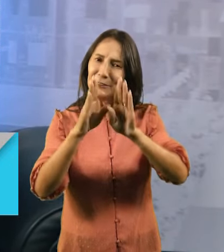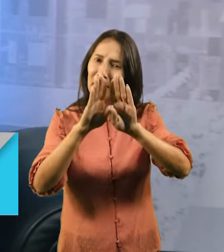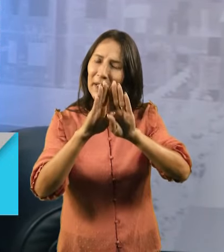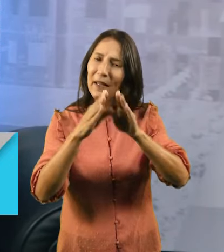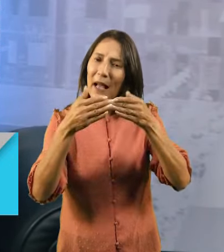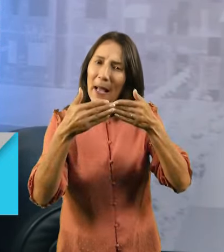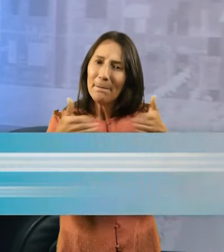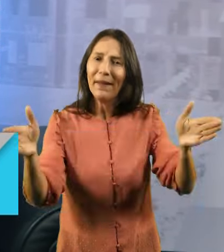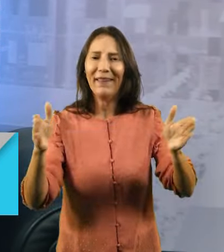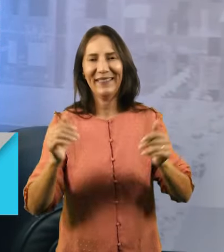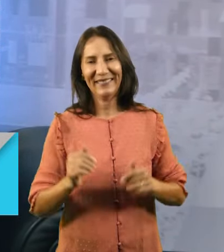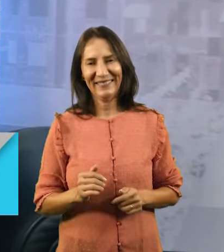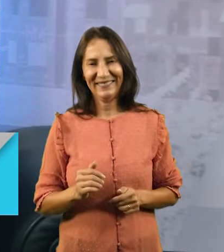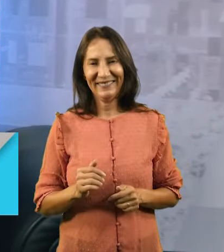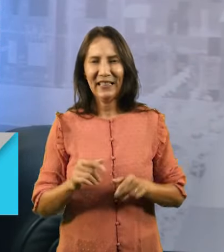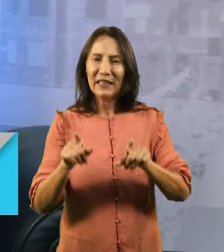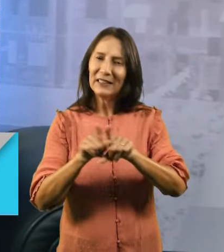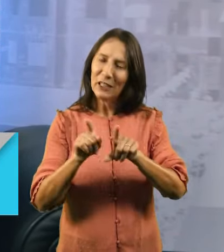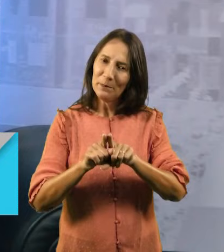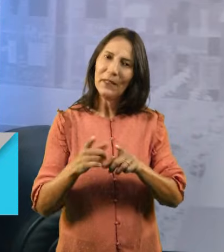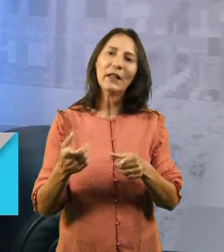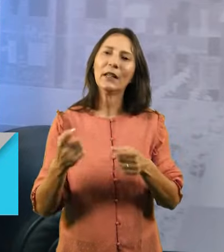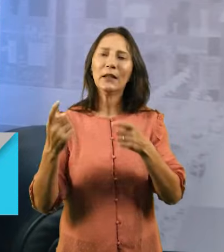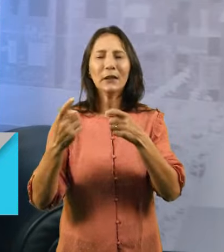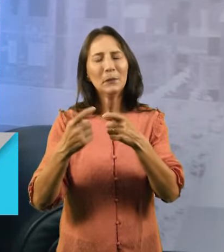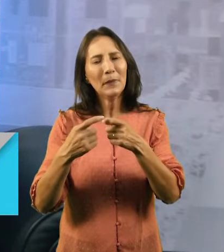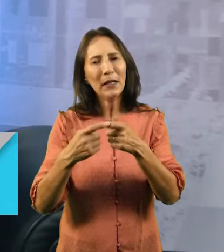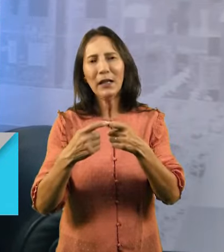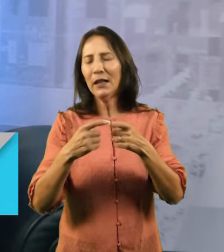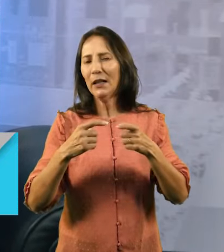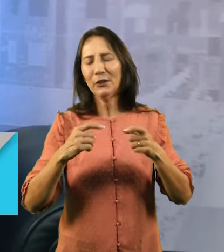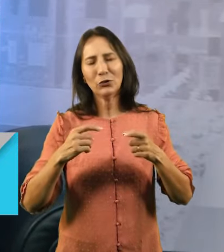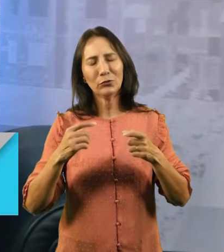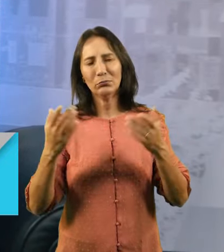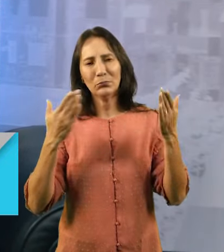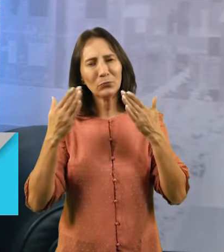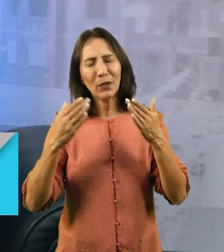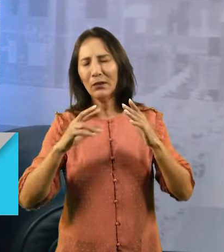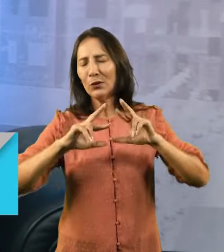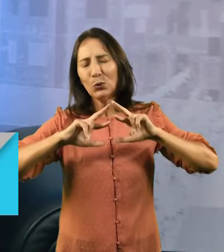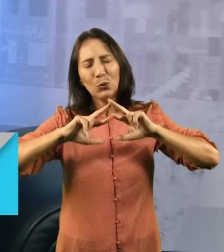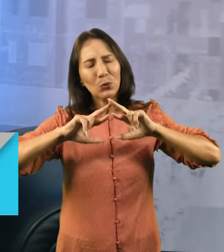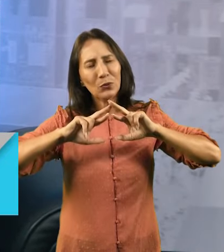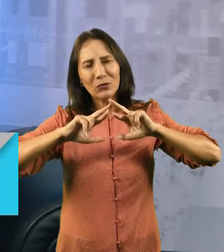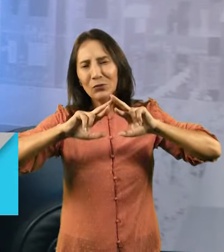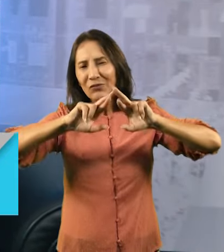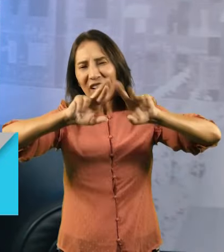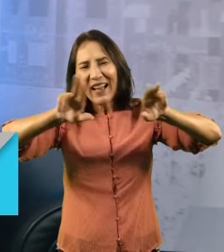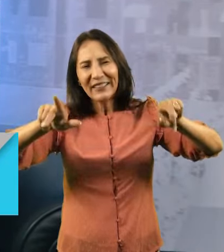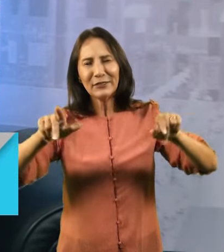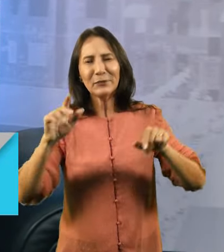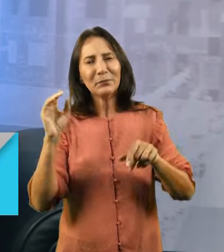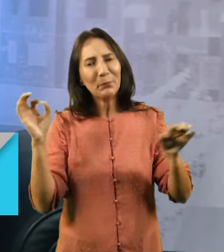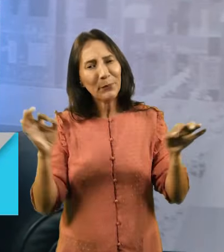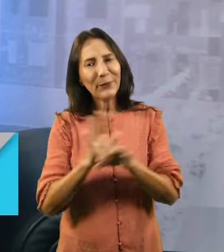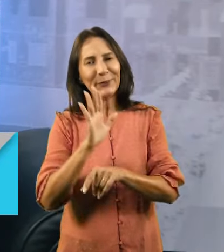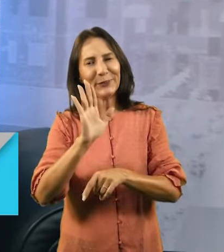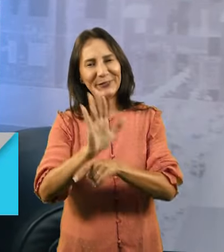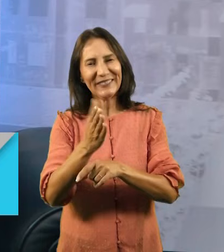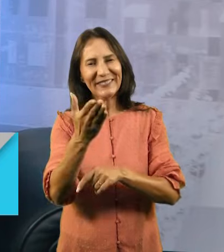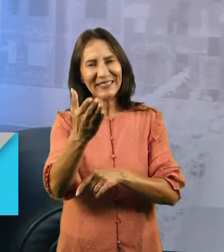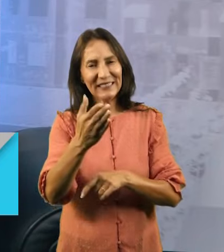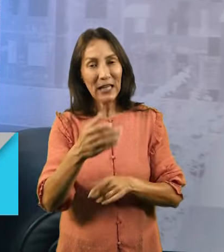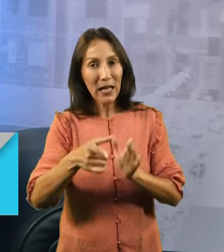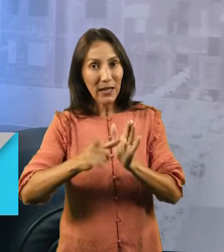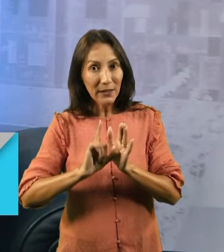igrejas evangélicas, também os consultórios, escritórios, todos prontos a ajudar você. Esta é a voz do conselho. Antes de procurar